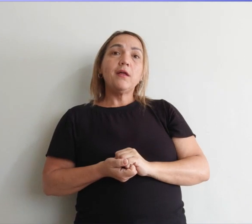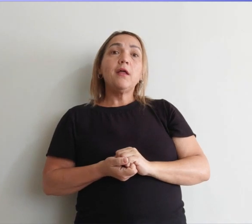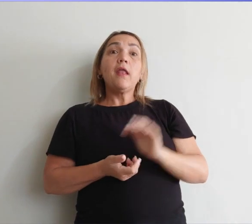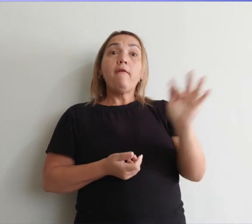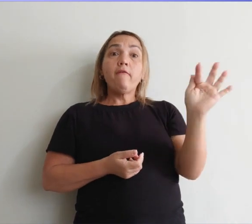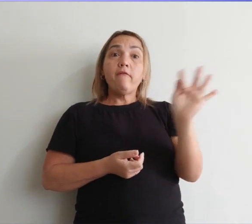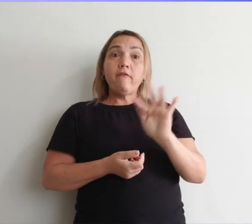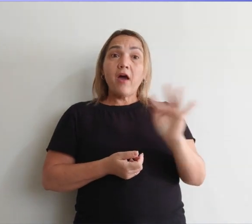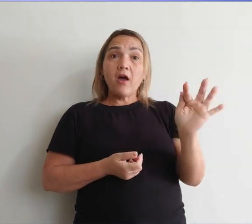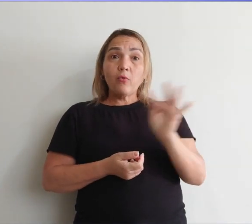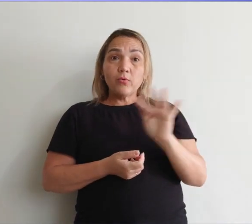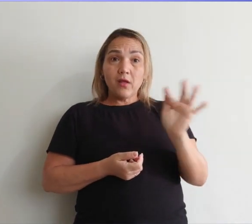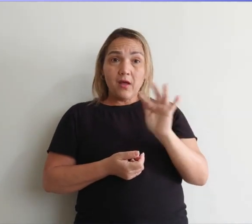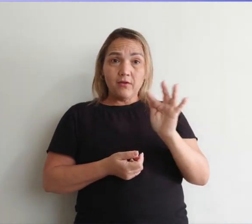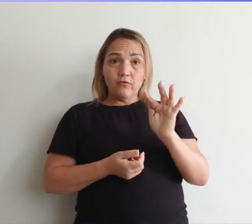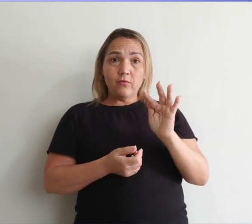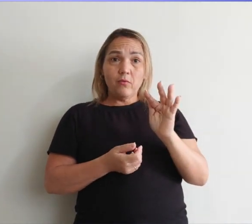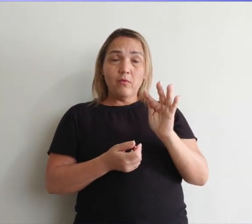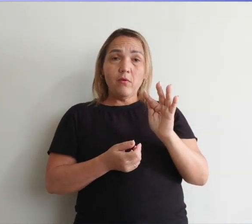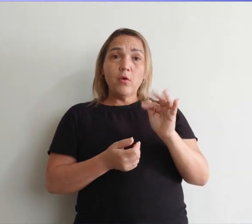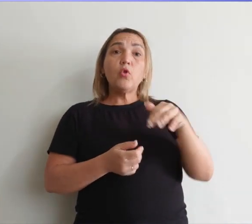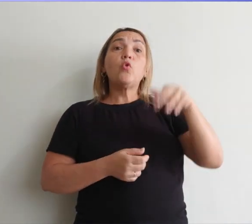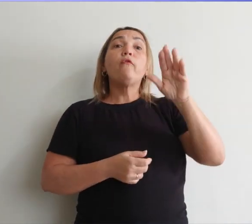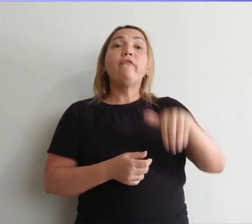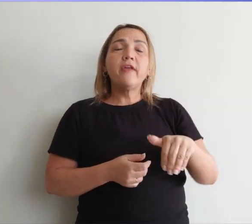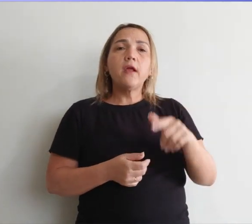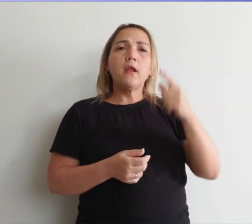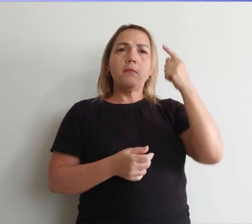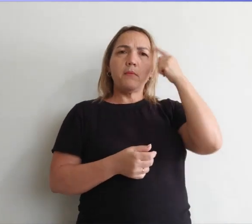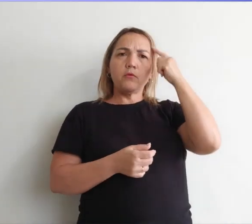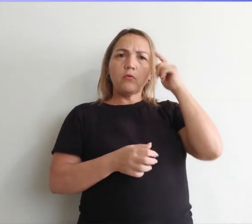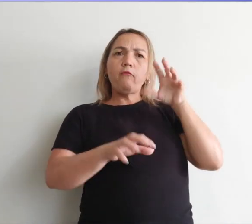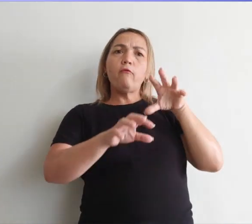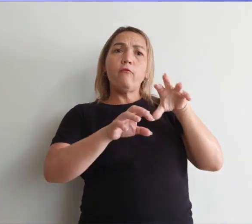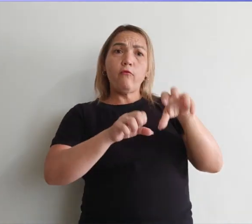Então, na graduação, final da graduação, estou formado. E aí?